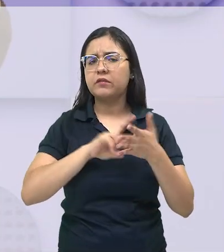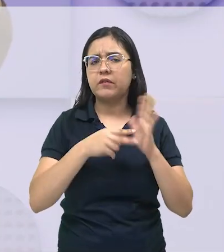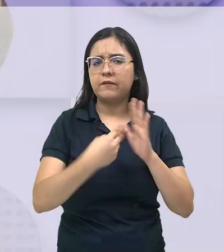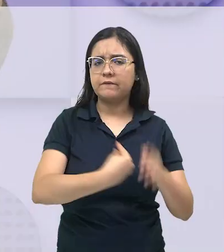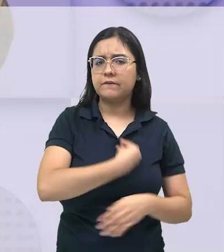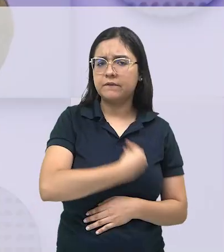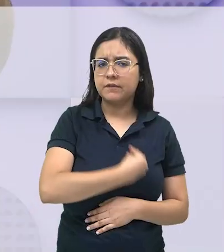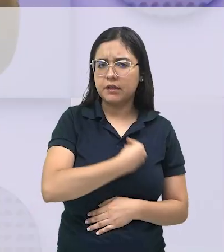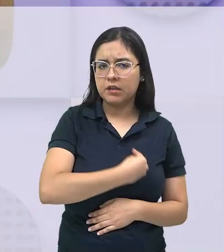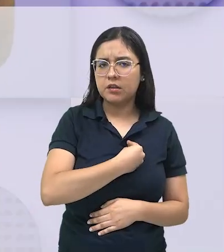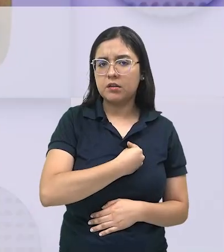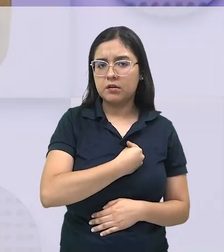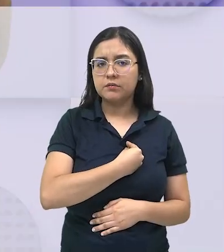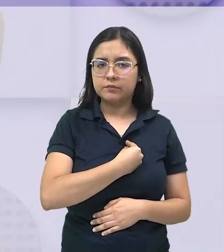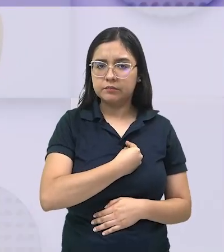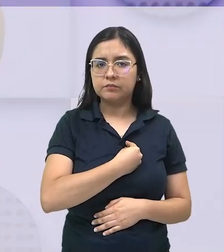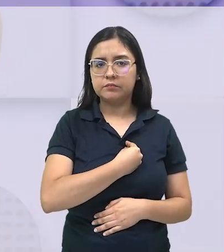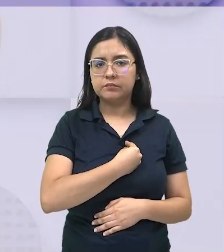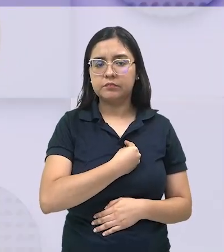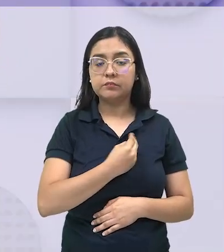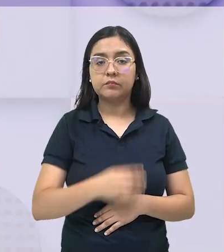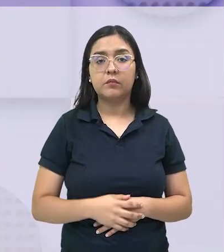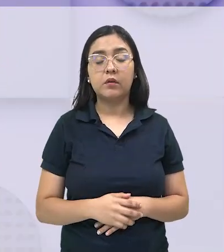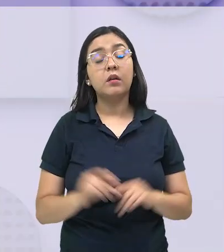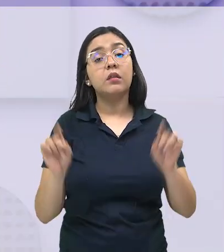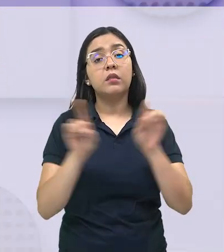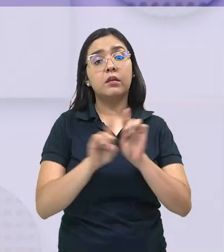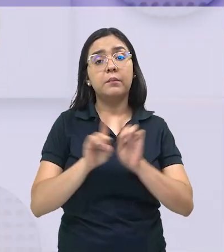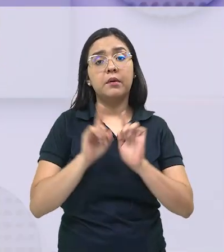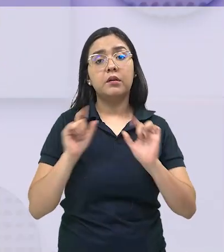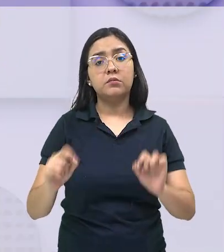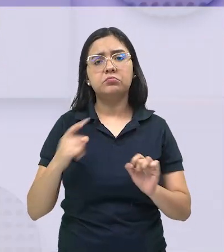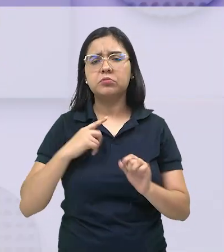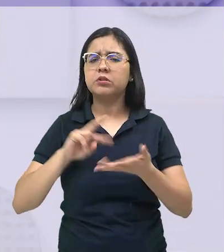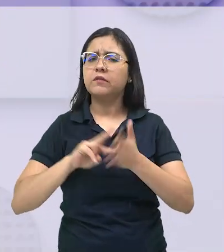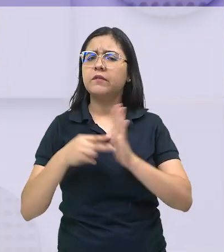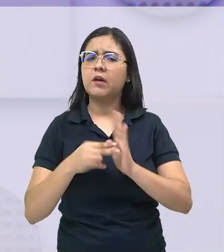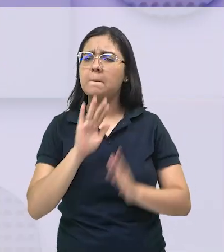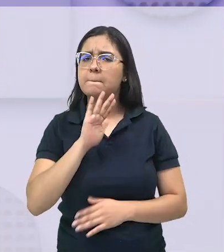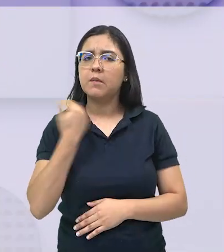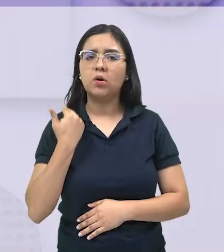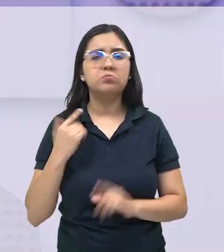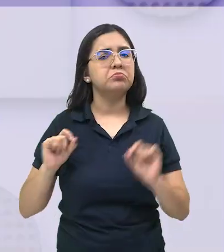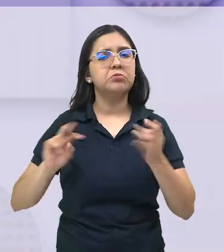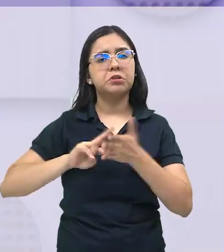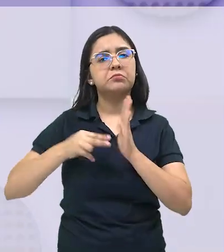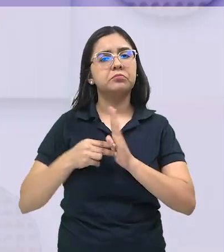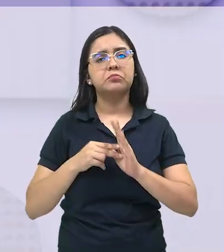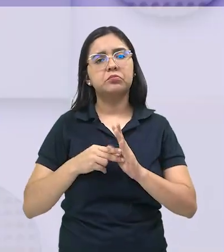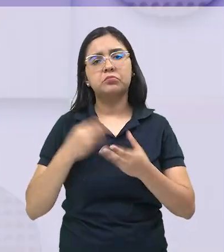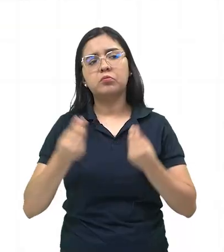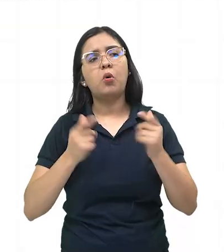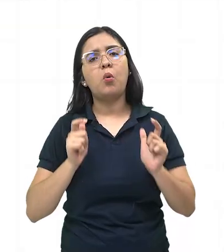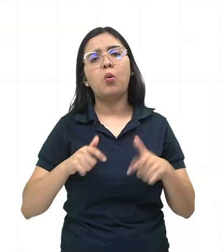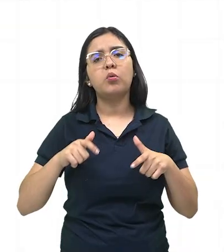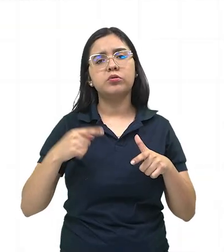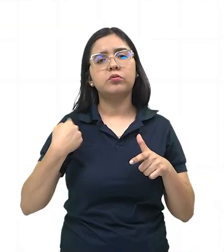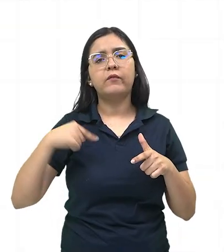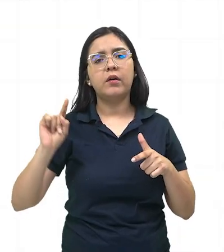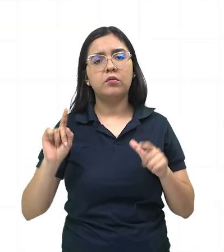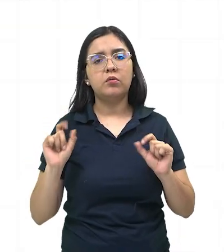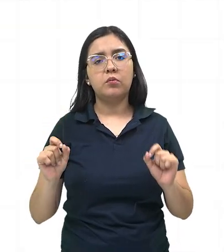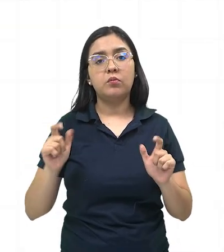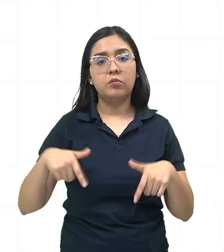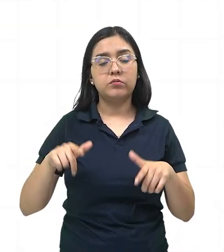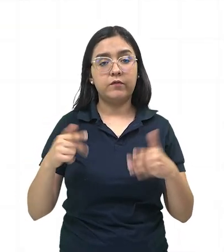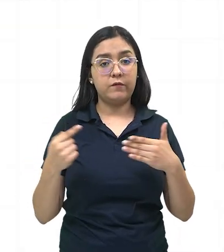vida, que vale a pena ser vivida, e que é a morte, o fim da vida, para onde que a gente vai. E aqui eu vou dar